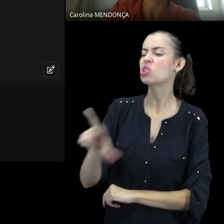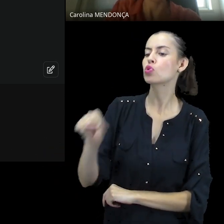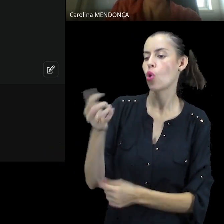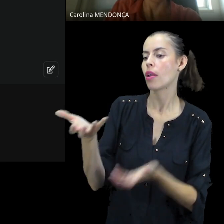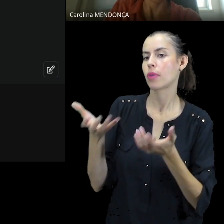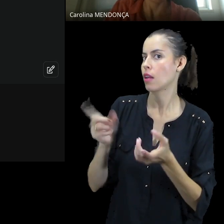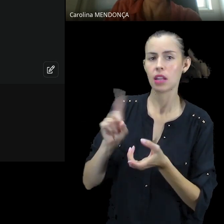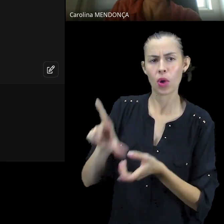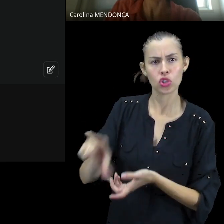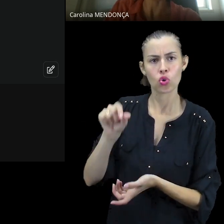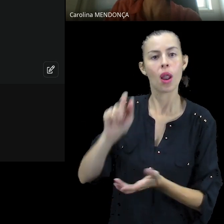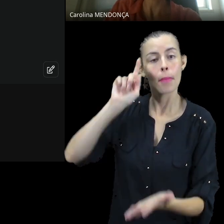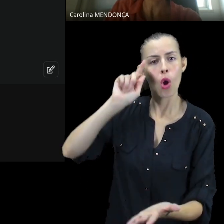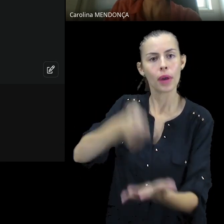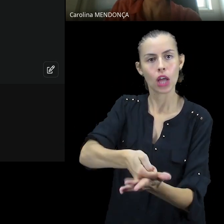temáticas.